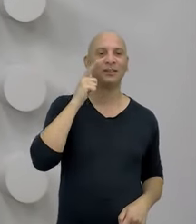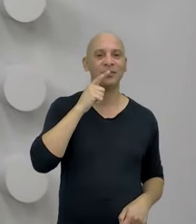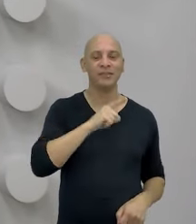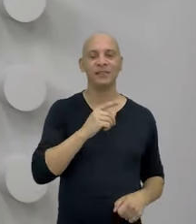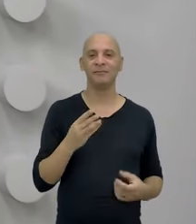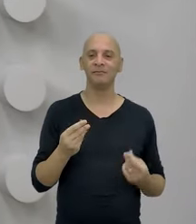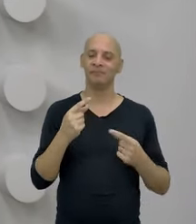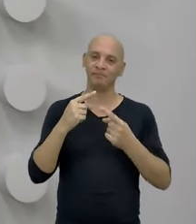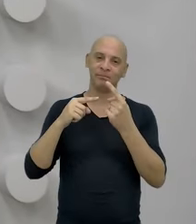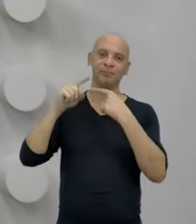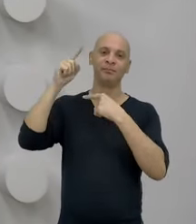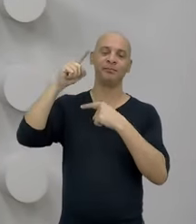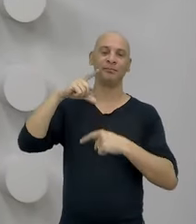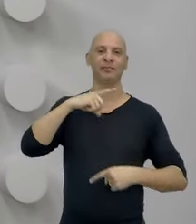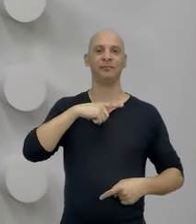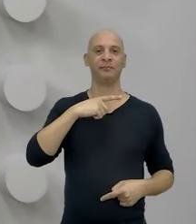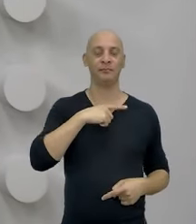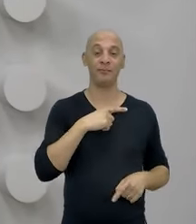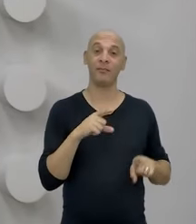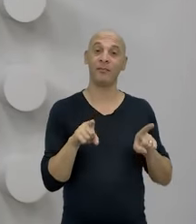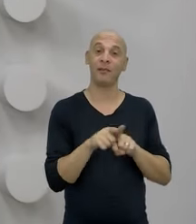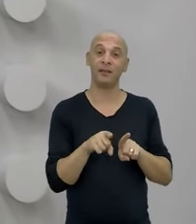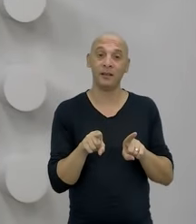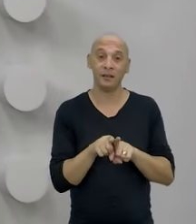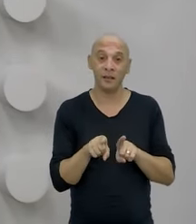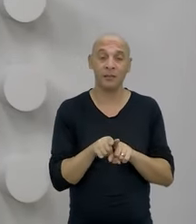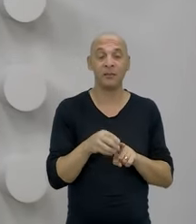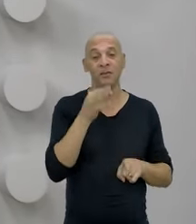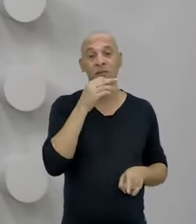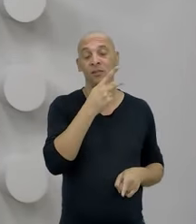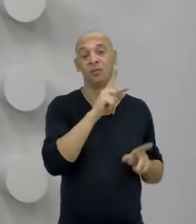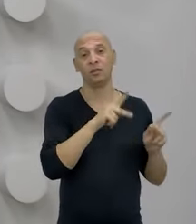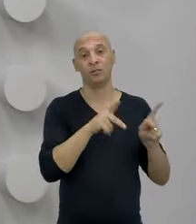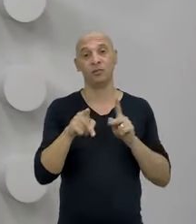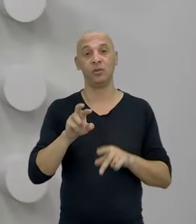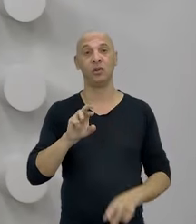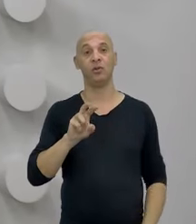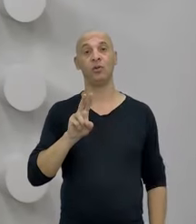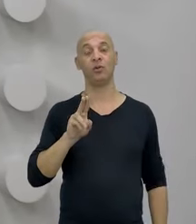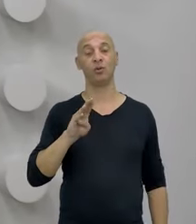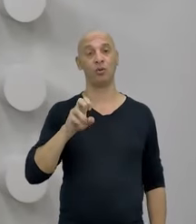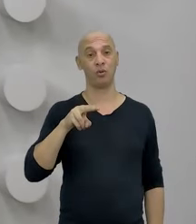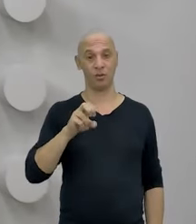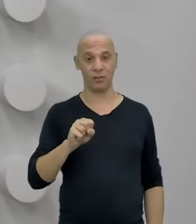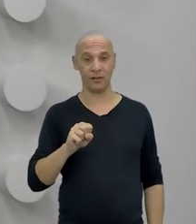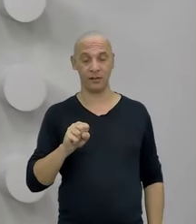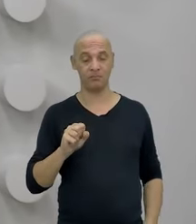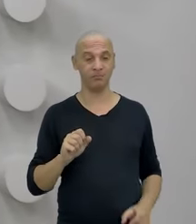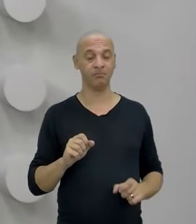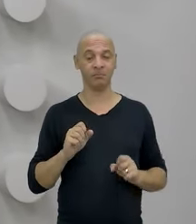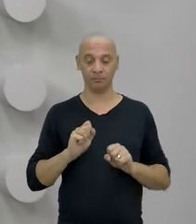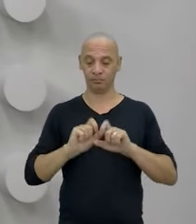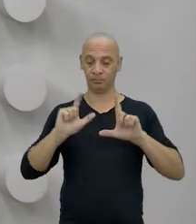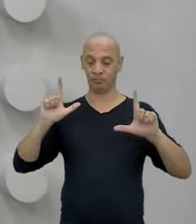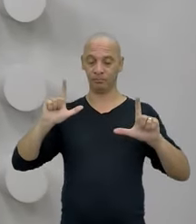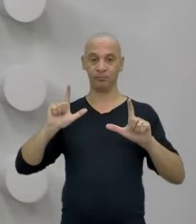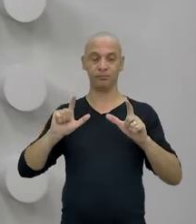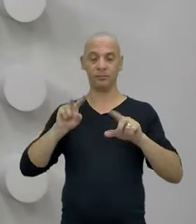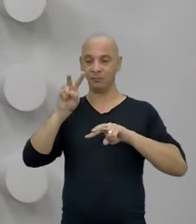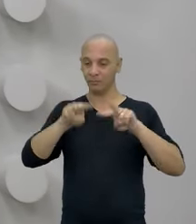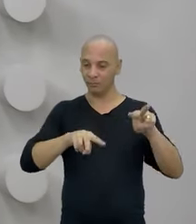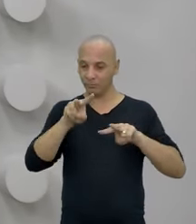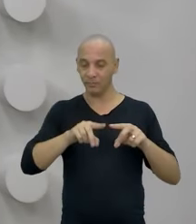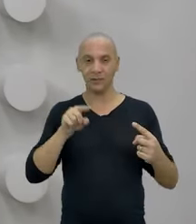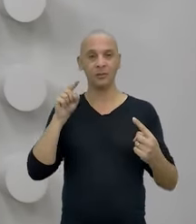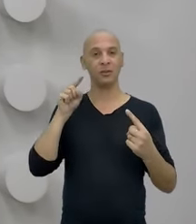enriquecer o repertório bem como aí fica a sugestão do Professor Rubens de que vocês acessem a página dele